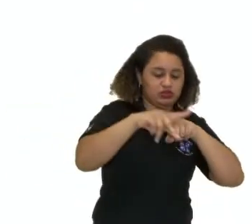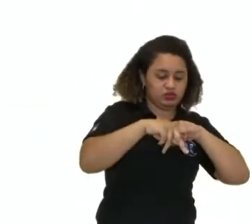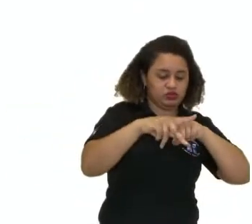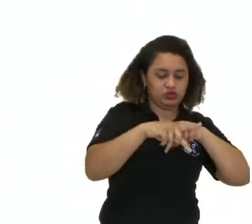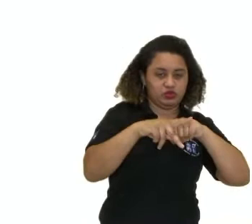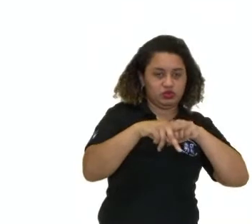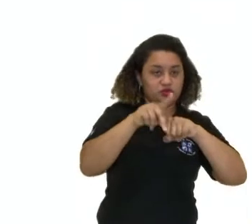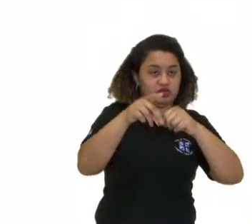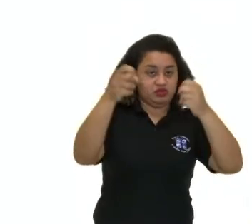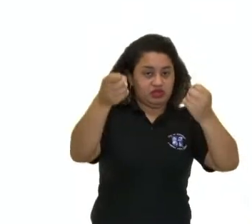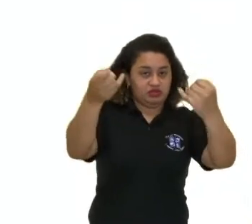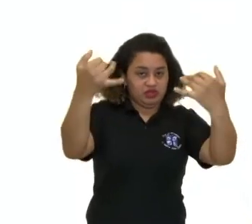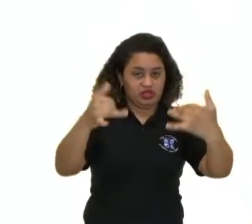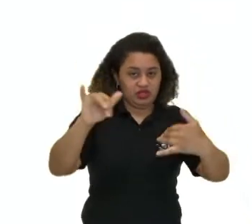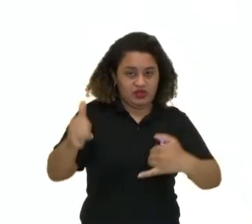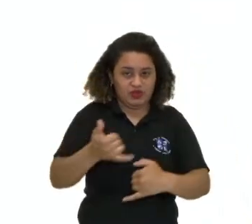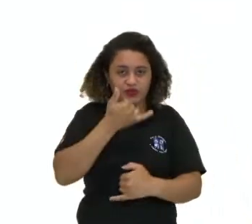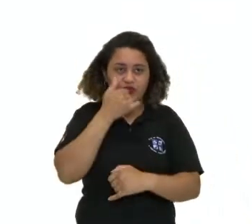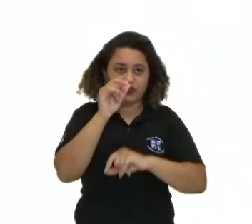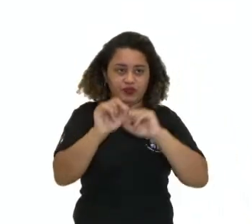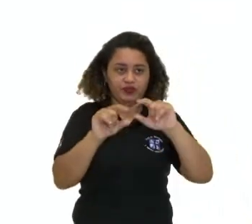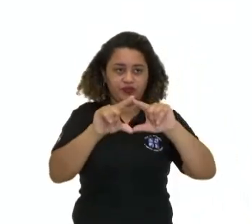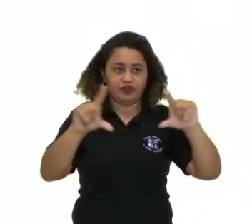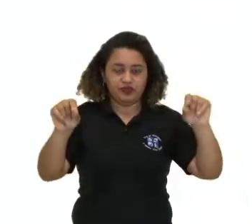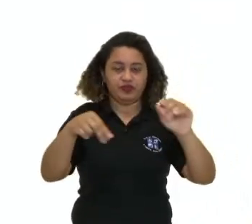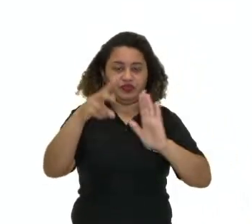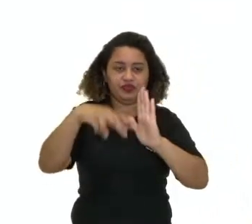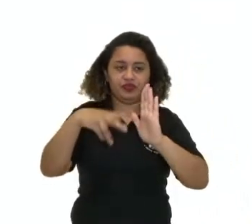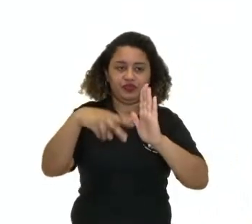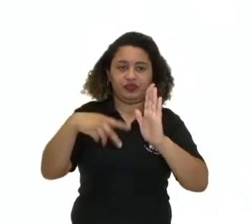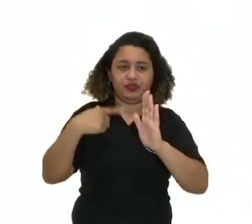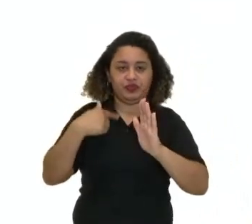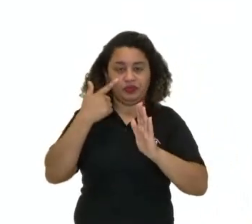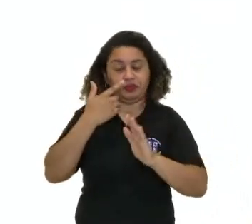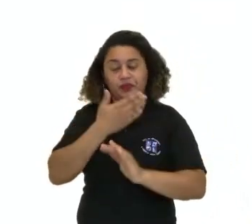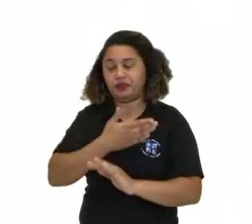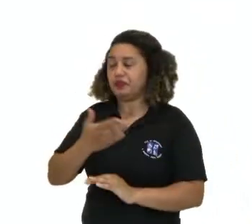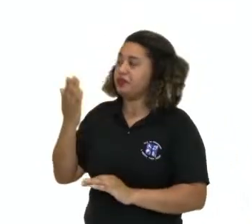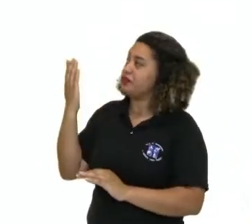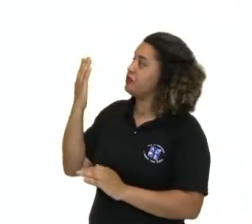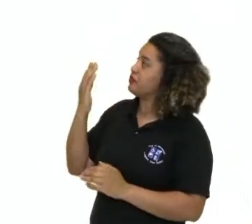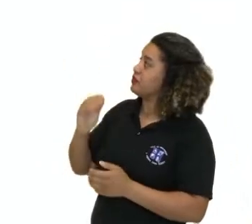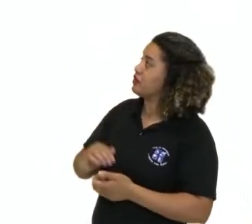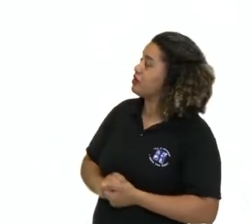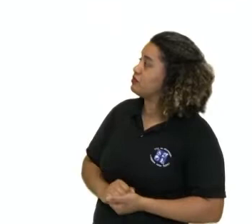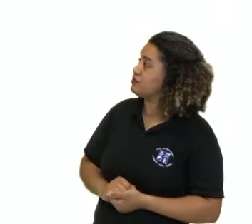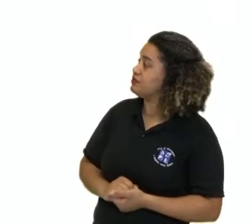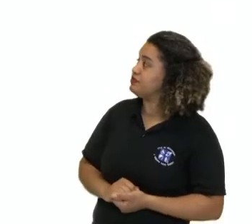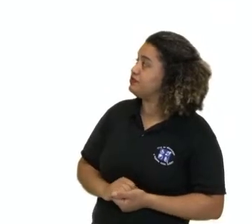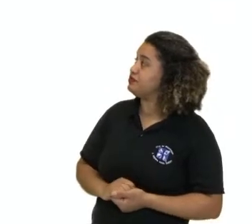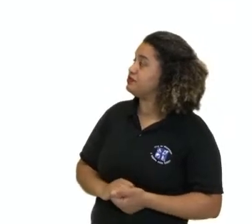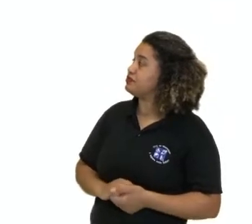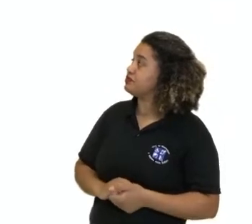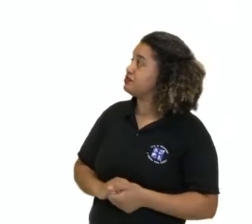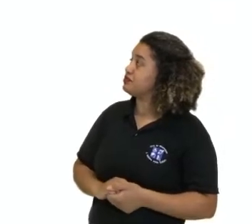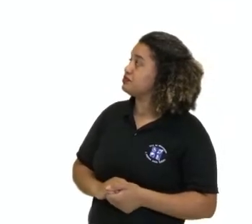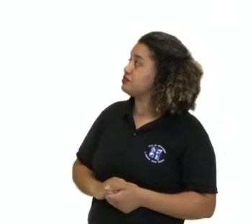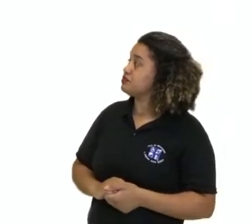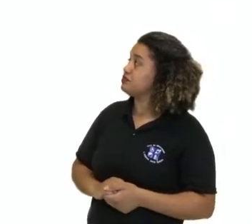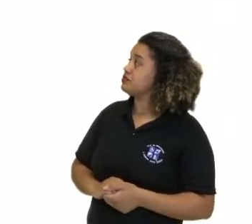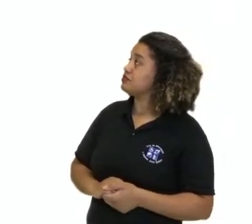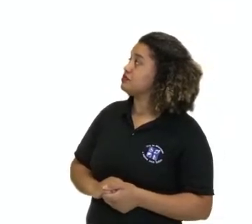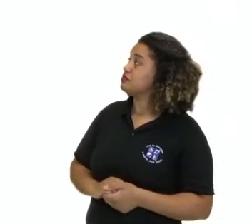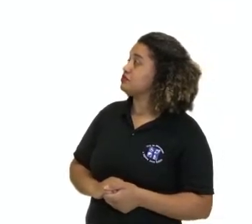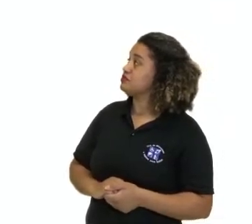eu falei você vai justificar no entanto cogitei cursar Filosofia mas a única opção que via nessa área era dar